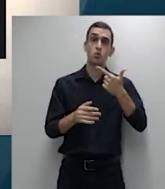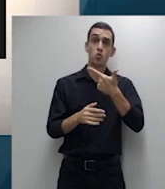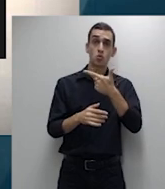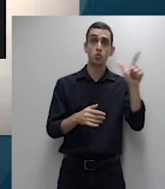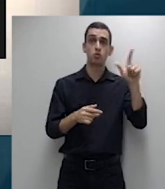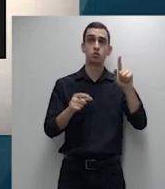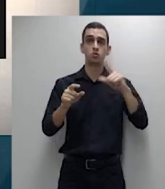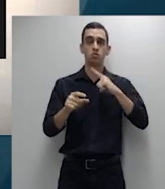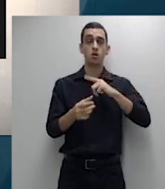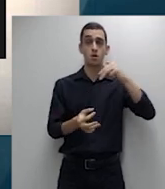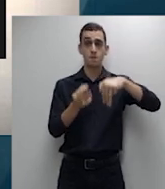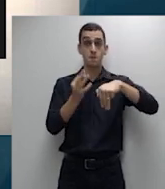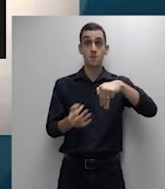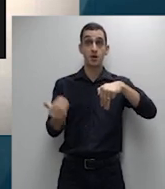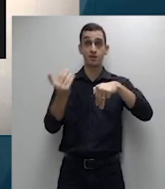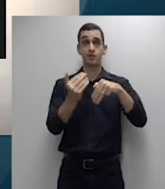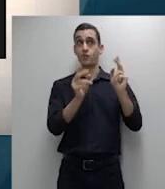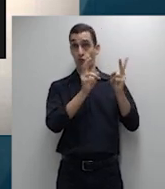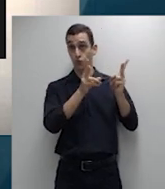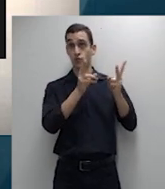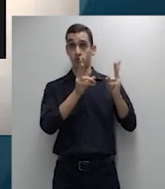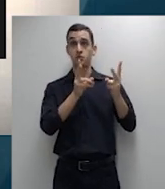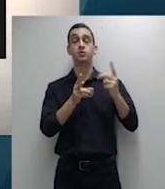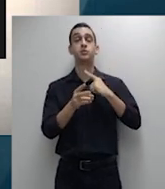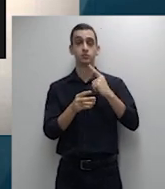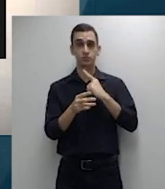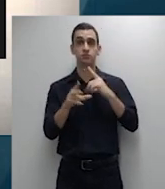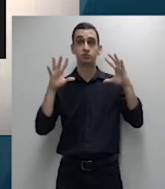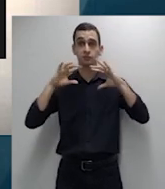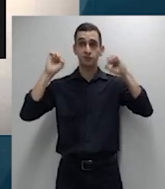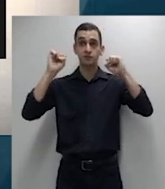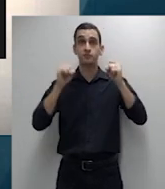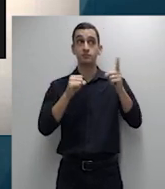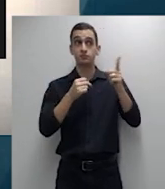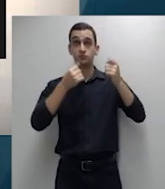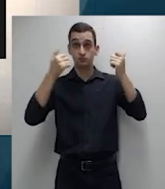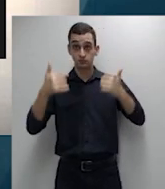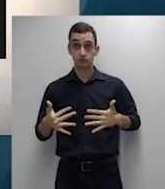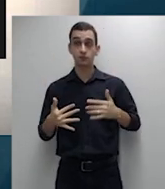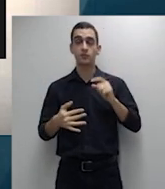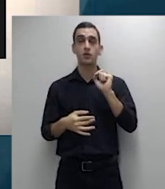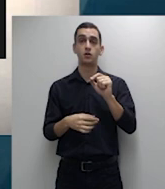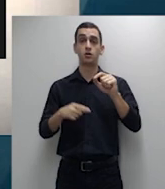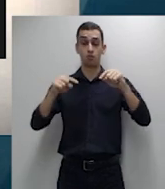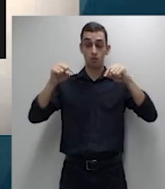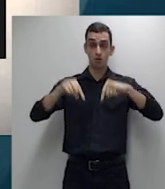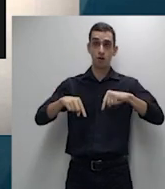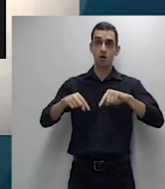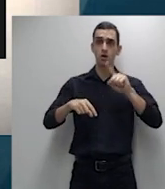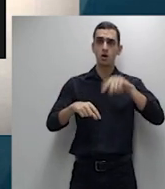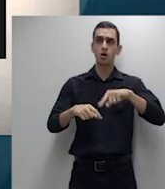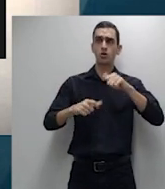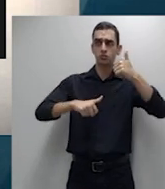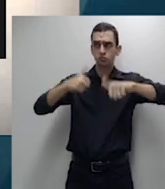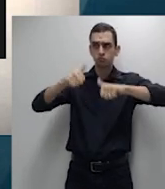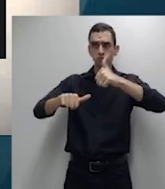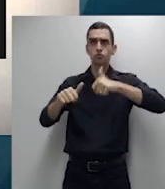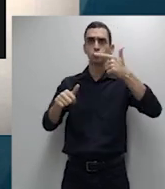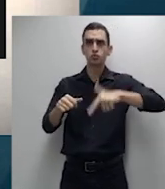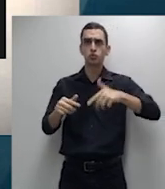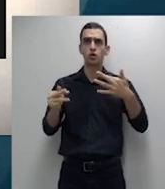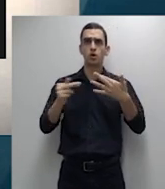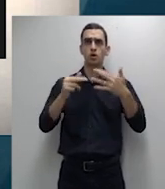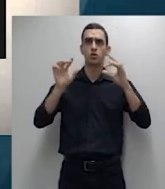próprio Ministro patinho que aconteceu a mesma coisa e o Supremo disse nessa análise não cabe ao tribunal a quo julgar de novo recurso especial